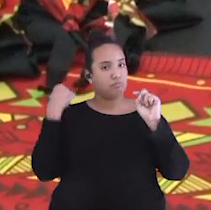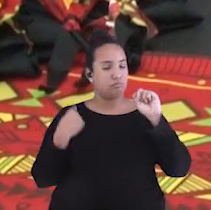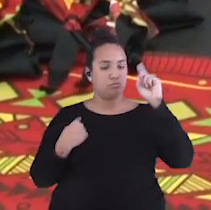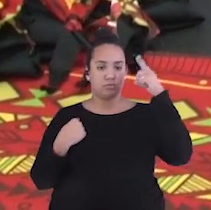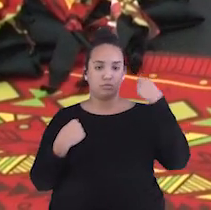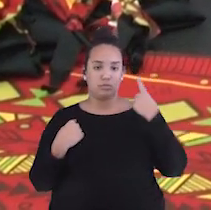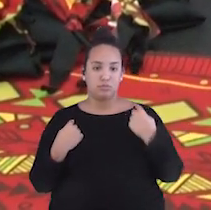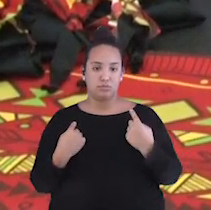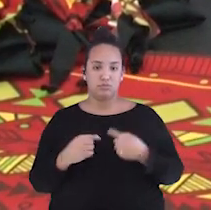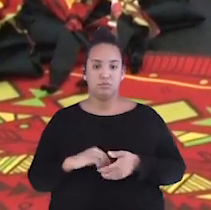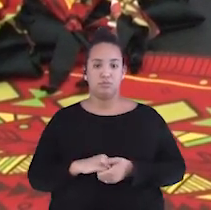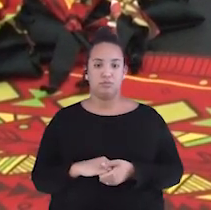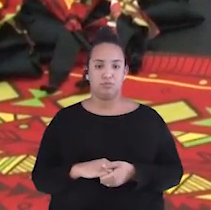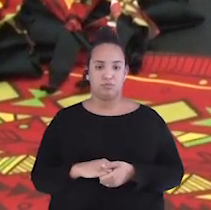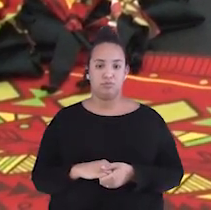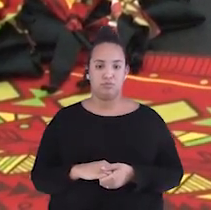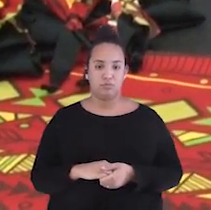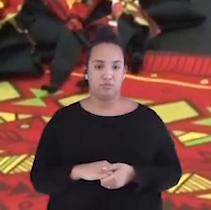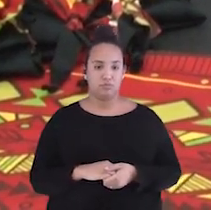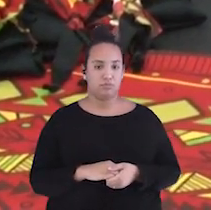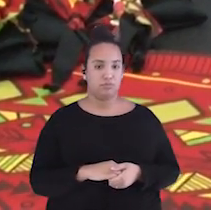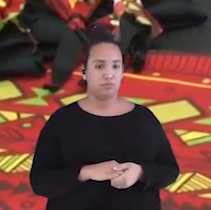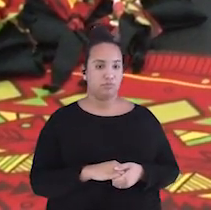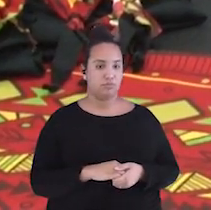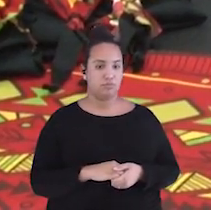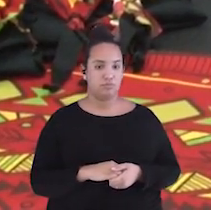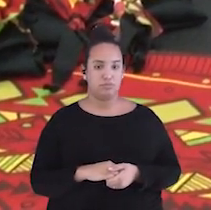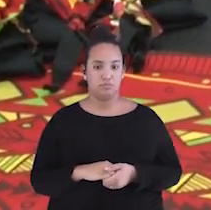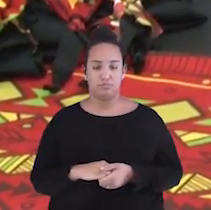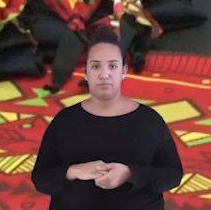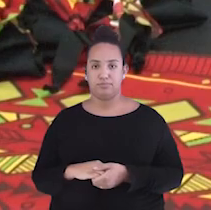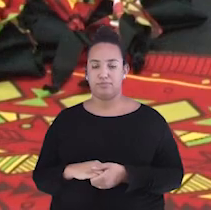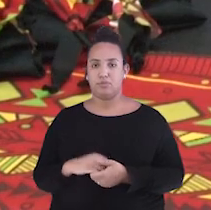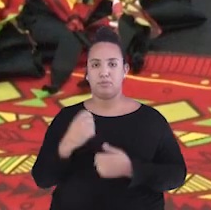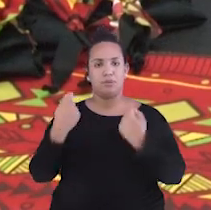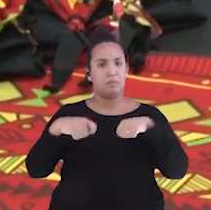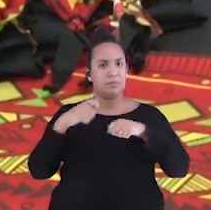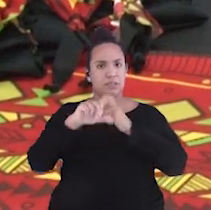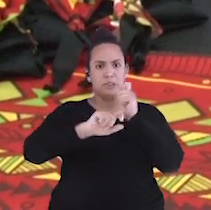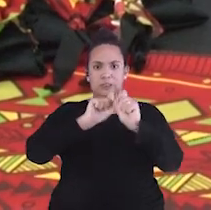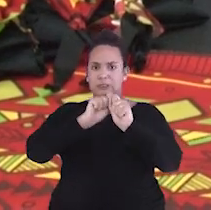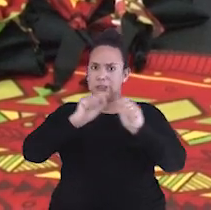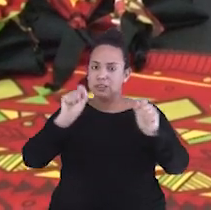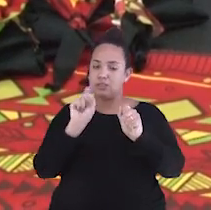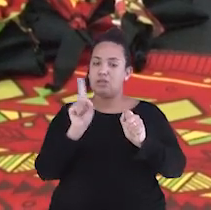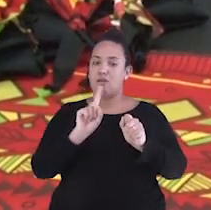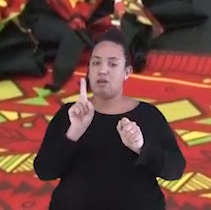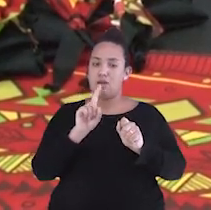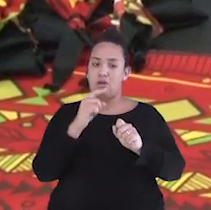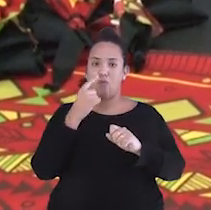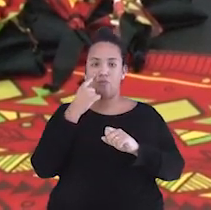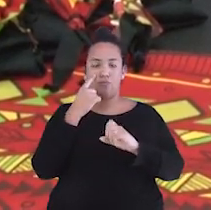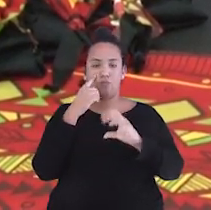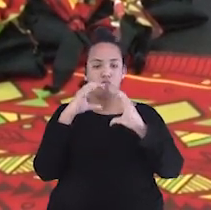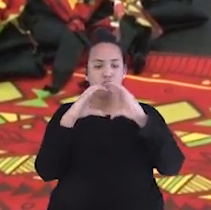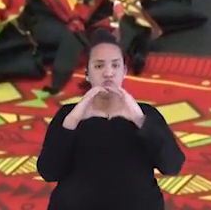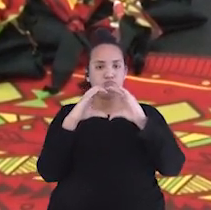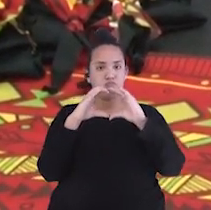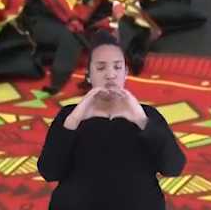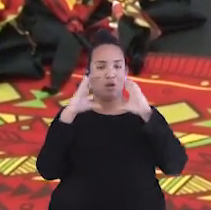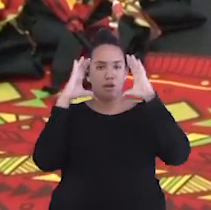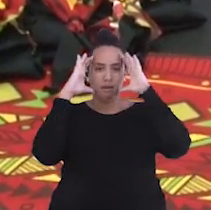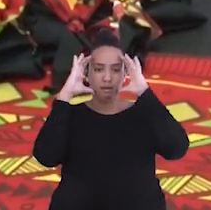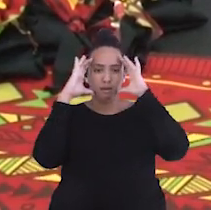cima. Não apertar muito, né, pra ficar a cabecinha. Isso, pra ficar o mais arredondadinho possível aqui, ó. Pra